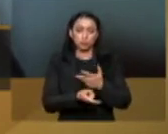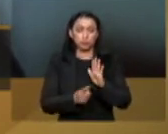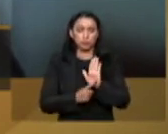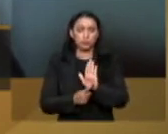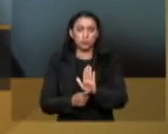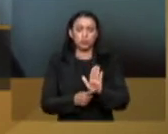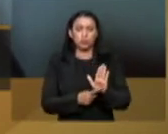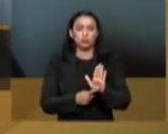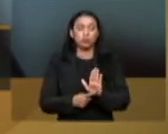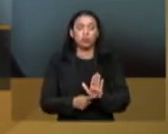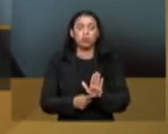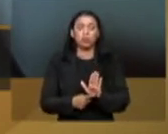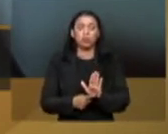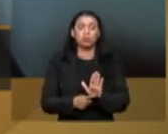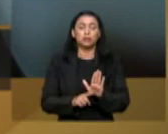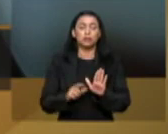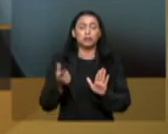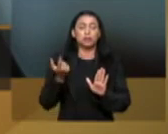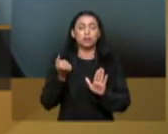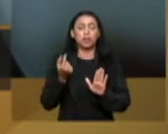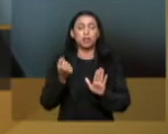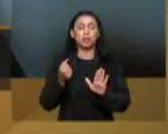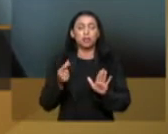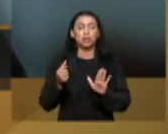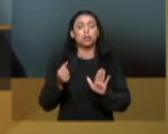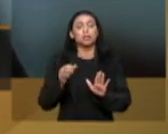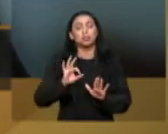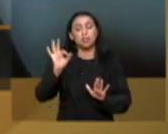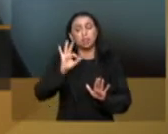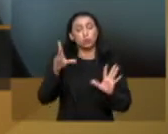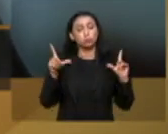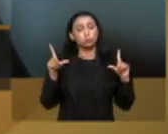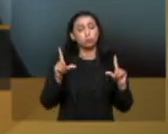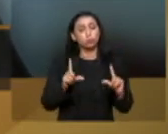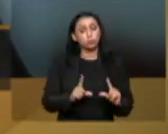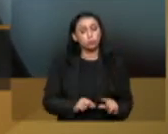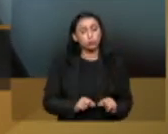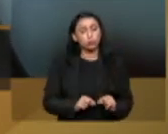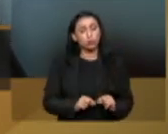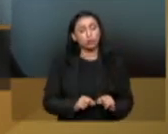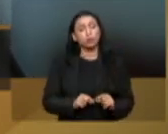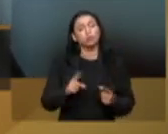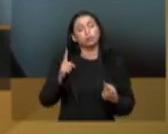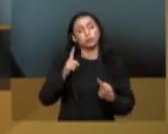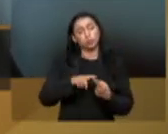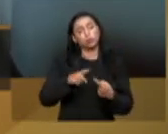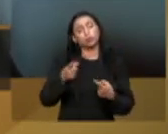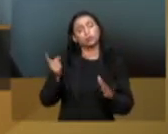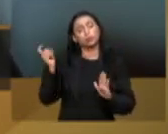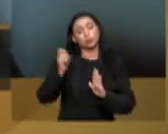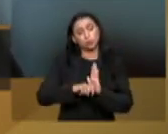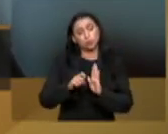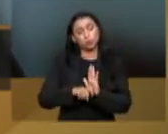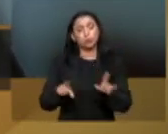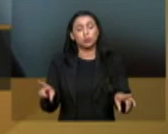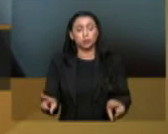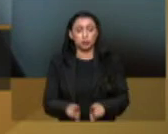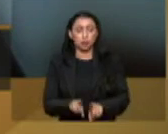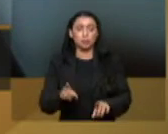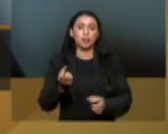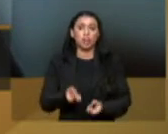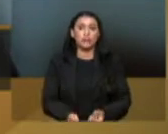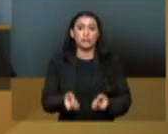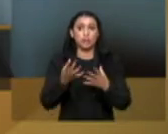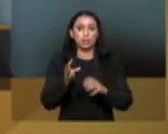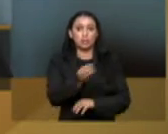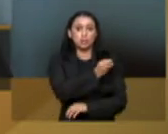referidos coeficientes para redução das alíquotas da contribuição ao PIS/PASEP e da COFINS incidentes na venda de